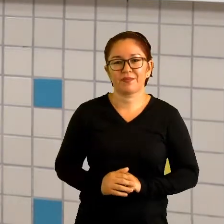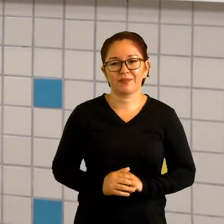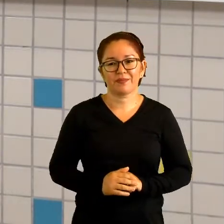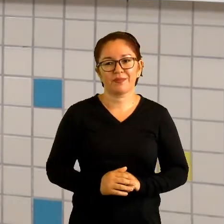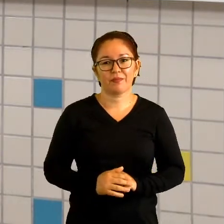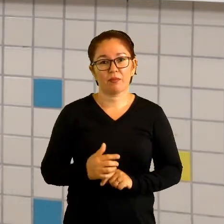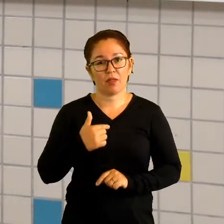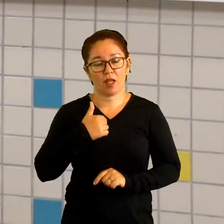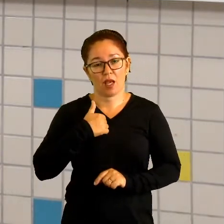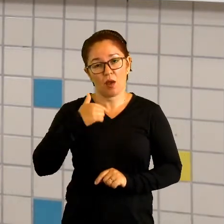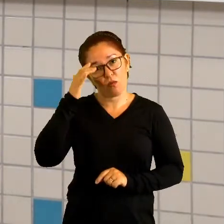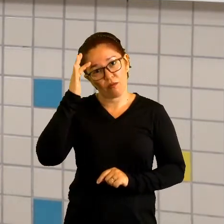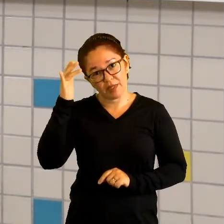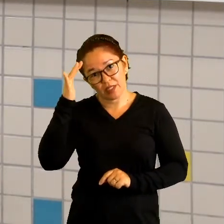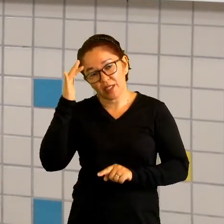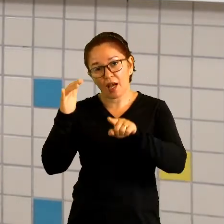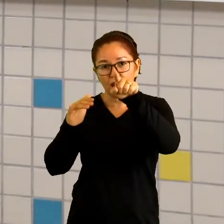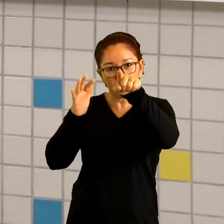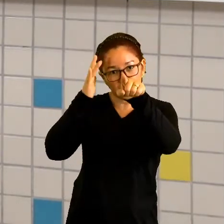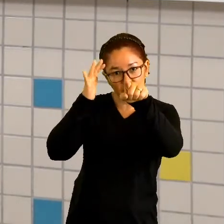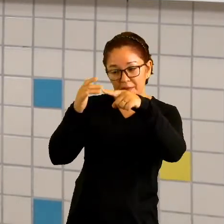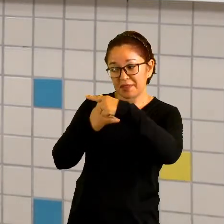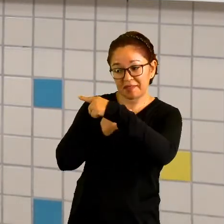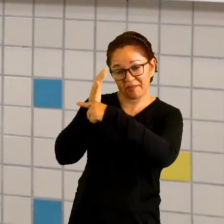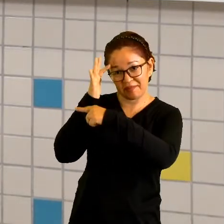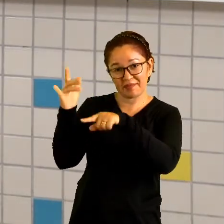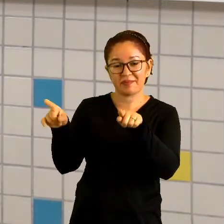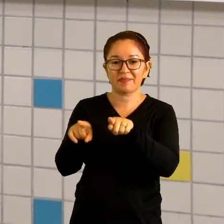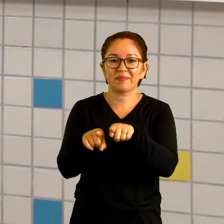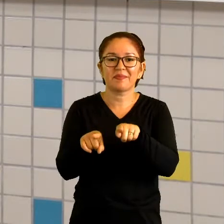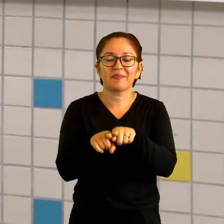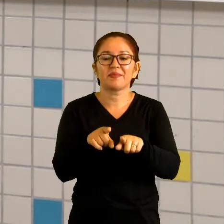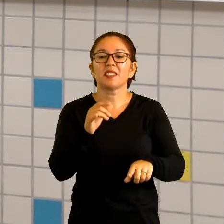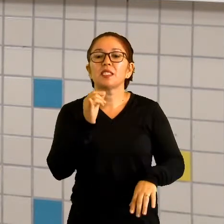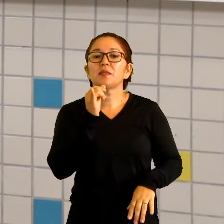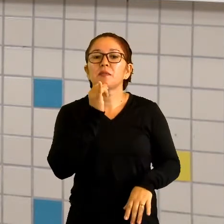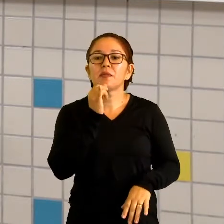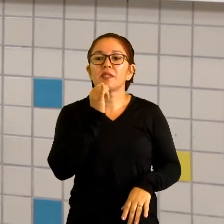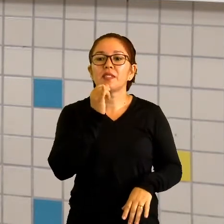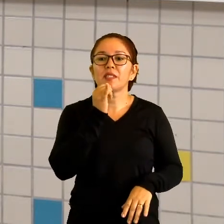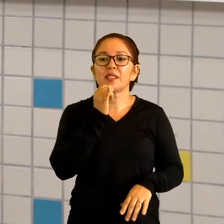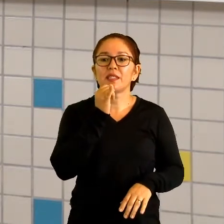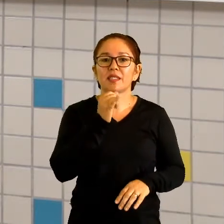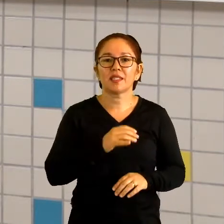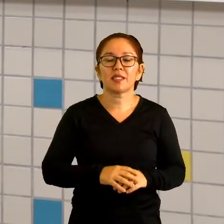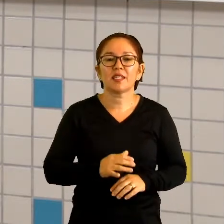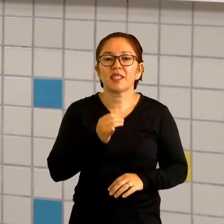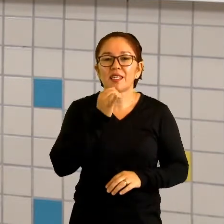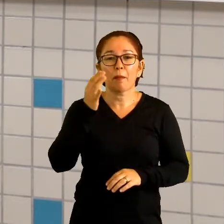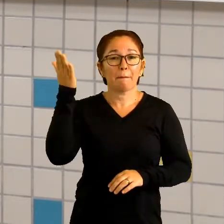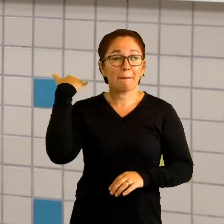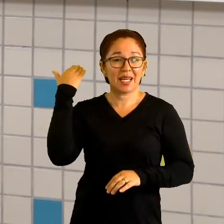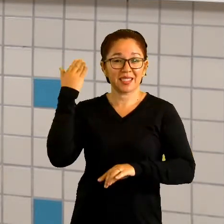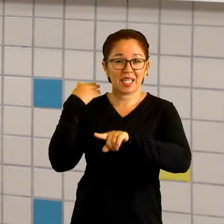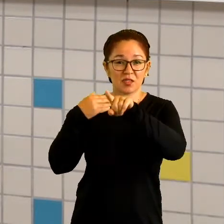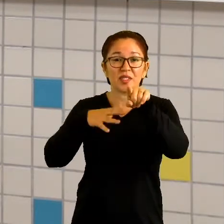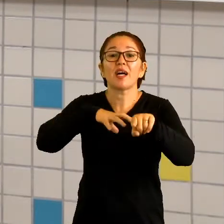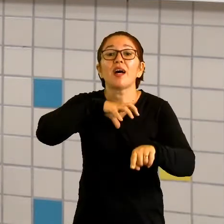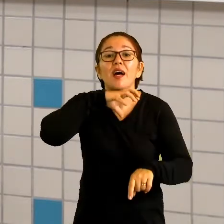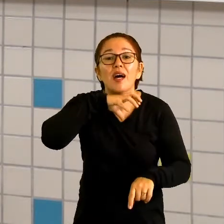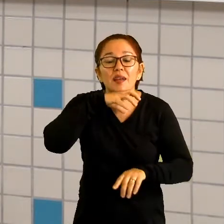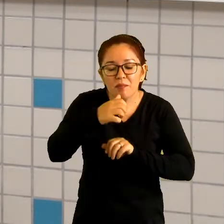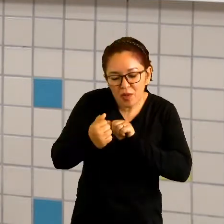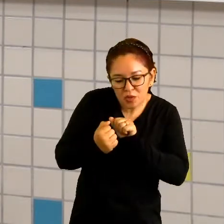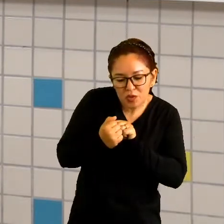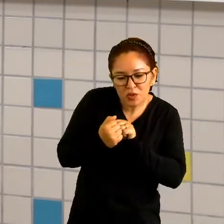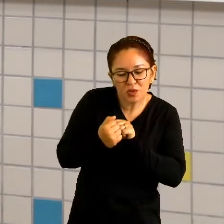pense aí, tá? Então vai lá. Vocês já tiveram um animalzinho de estimação? Ou